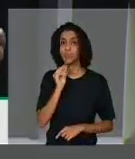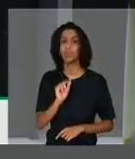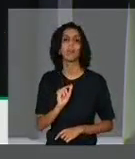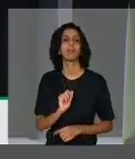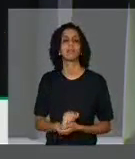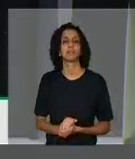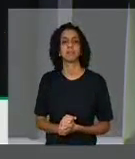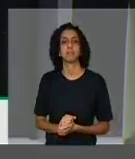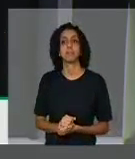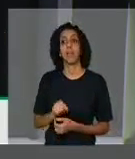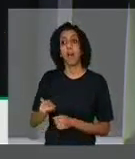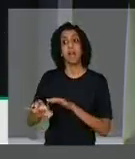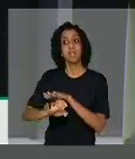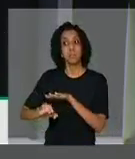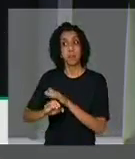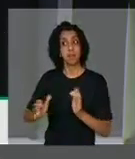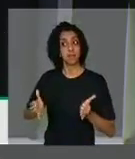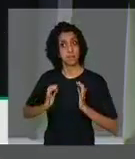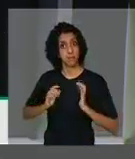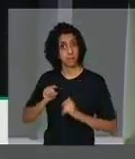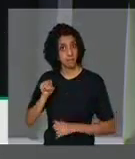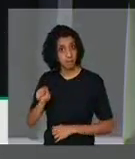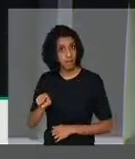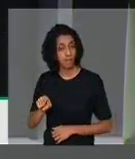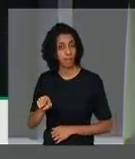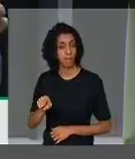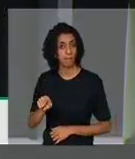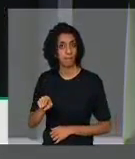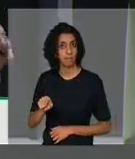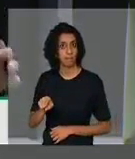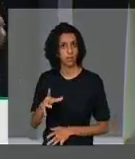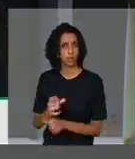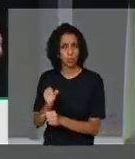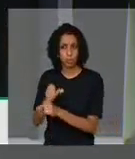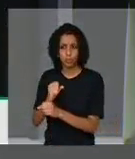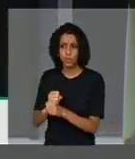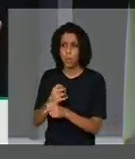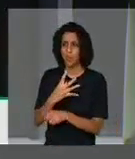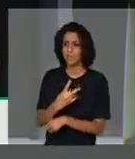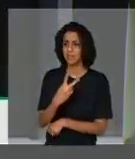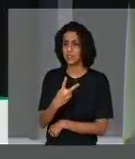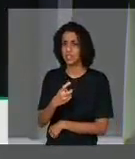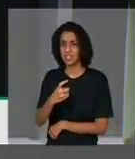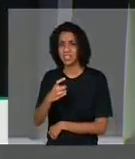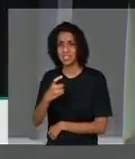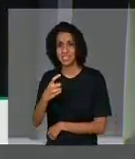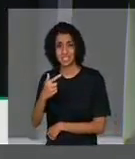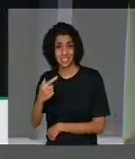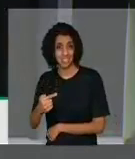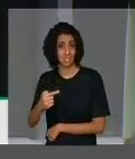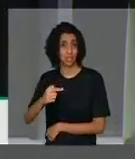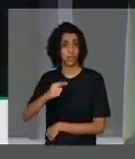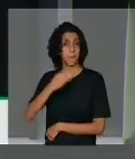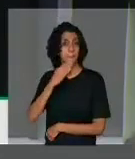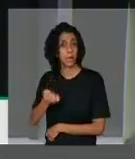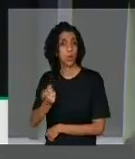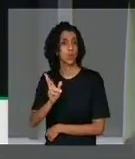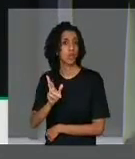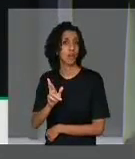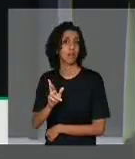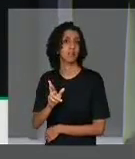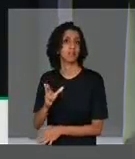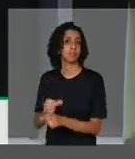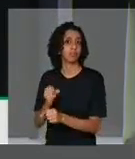de grandes empresas, que soma mais de 427 bilhões de reais,